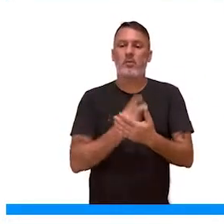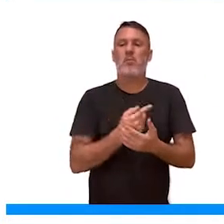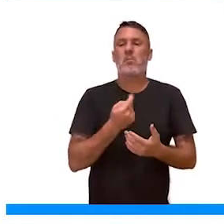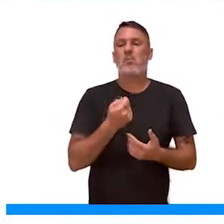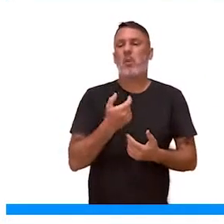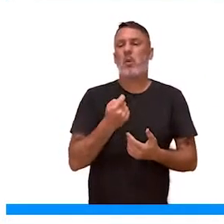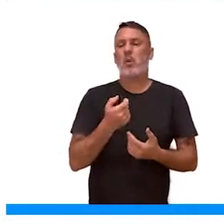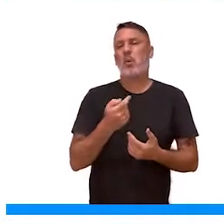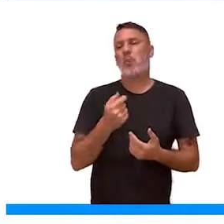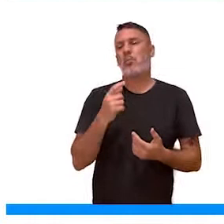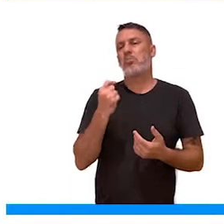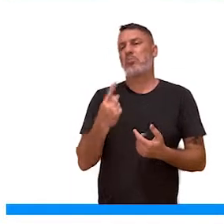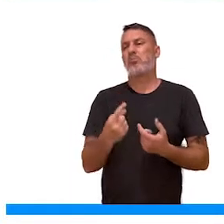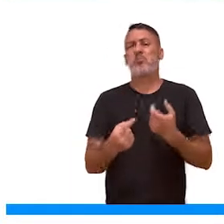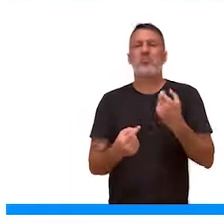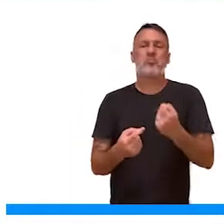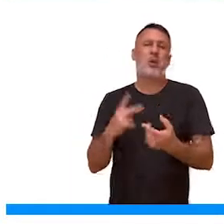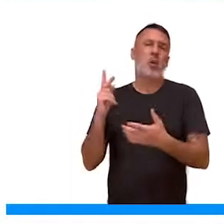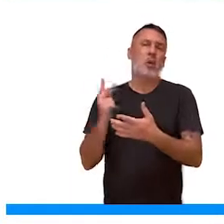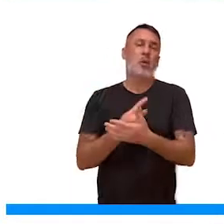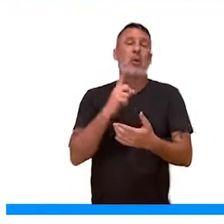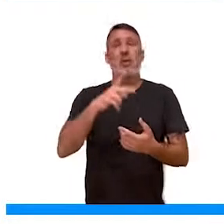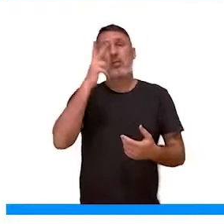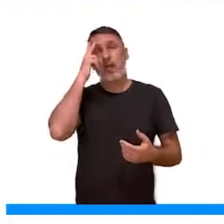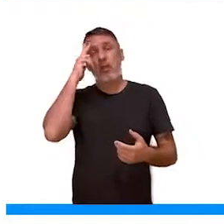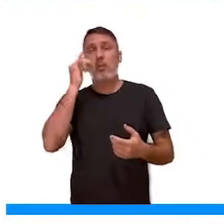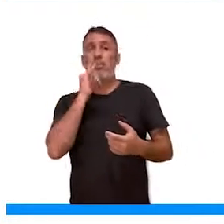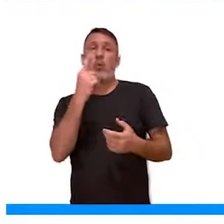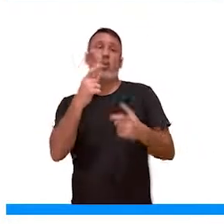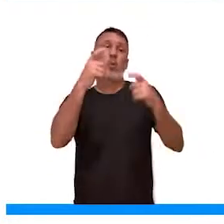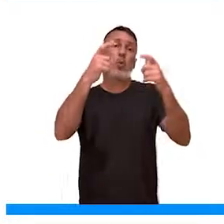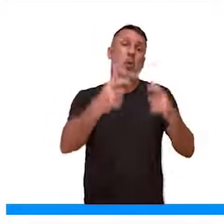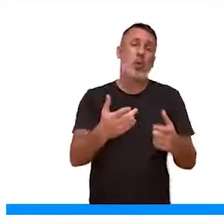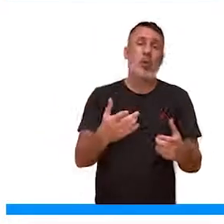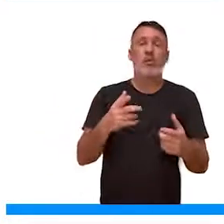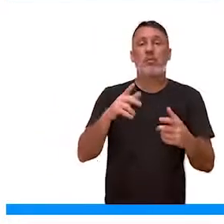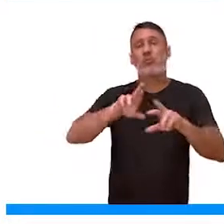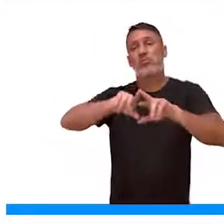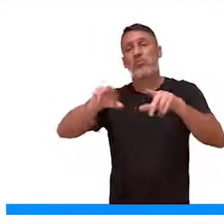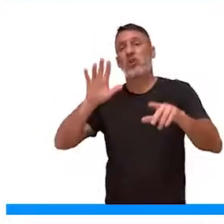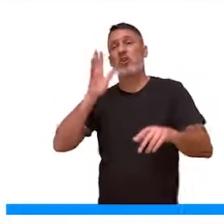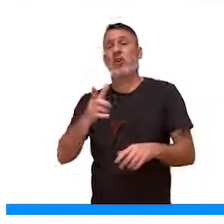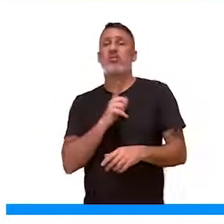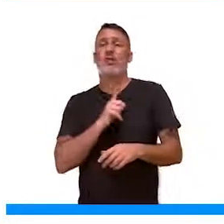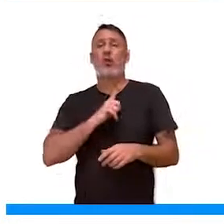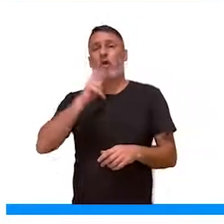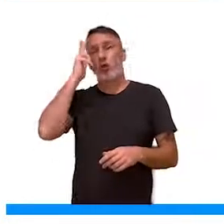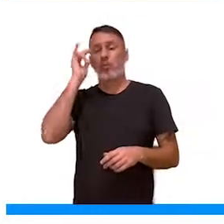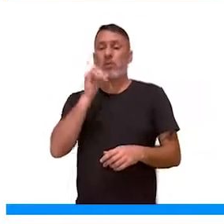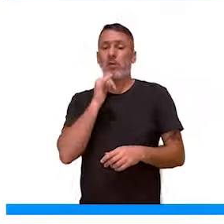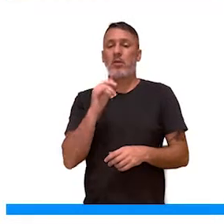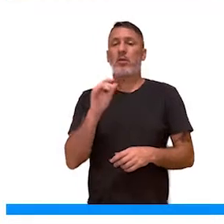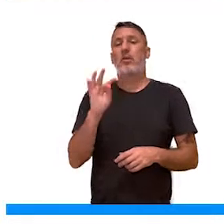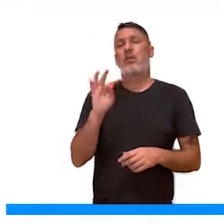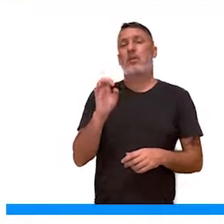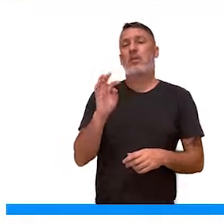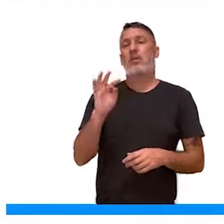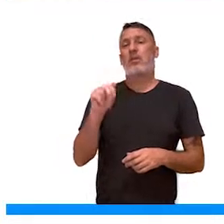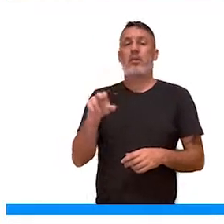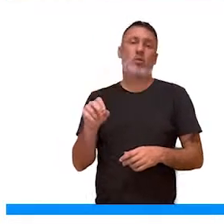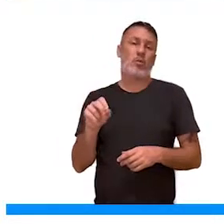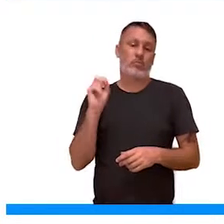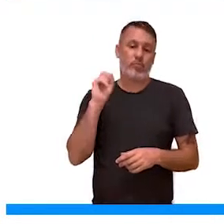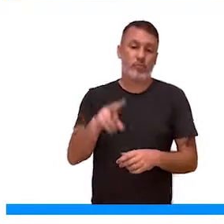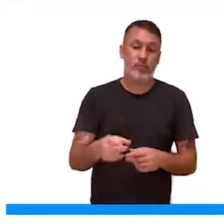no pequeno número de casos, que é naturalmente em alguma região ou localidade que já seja comum, como por exemplo